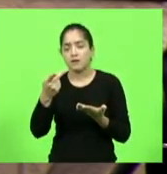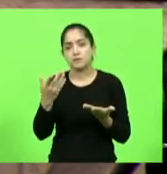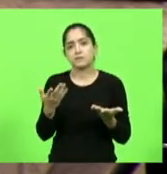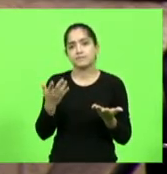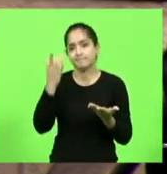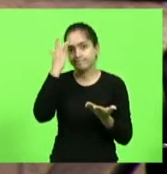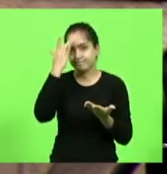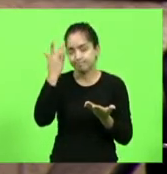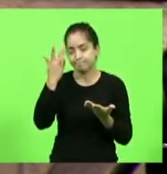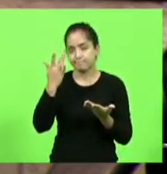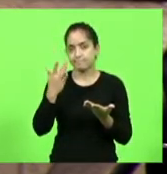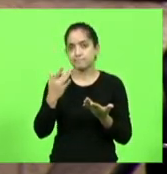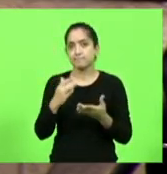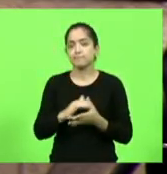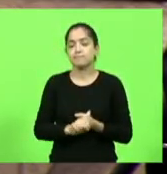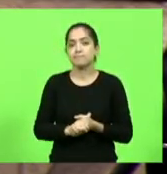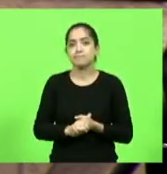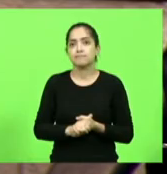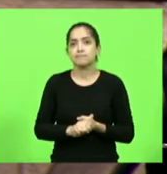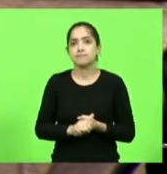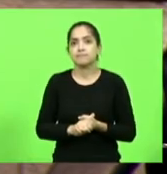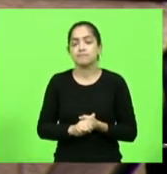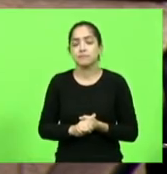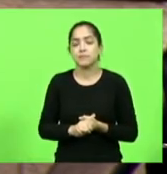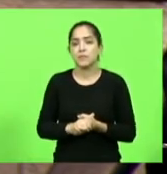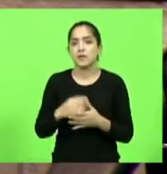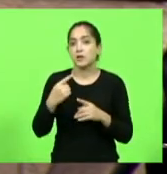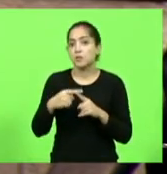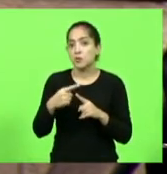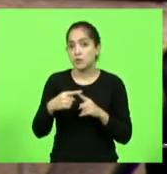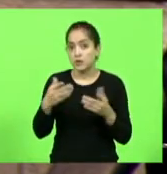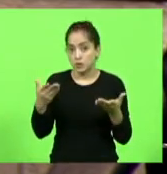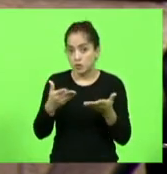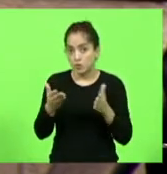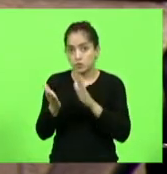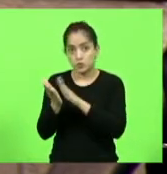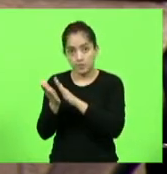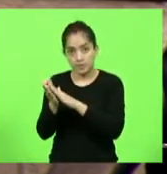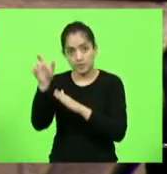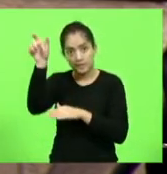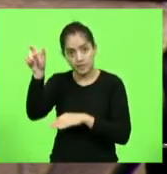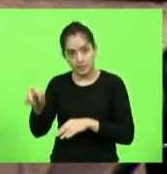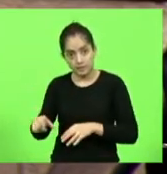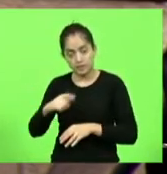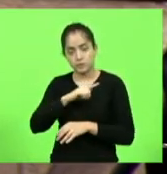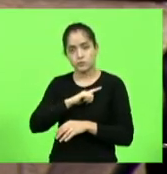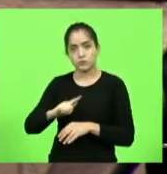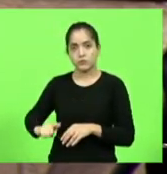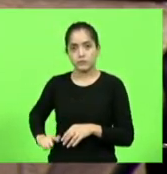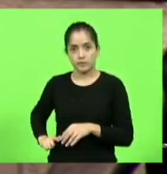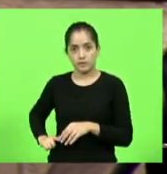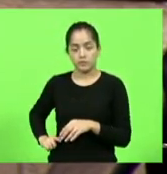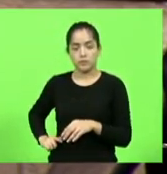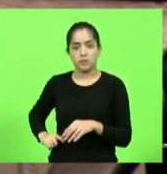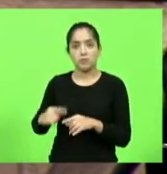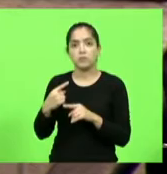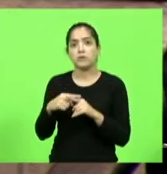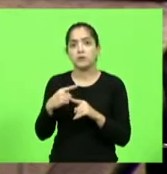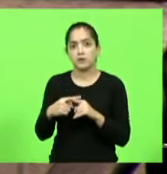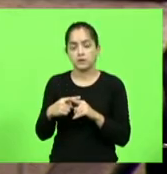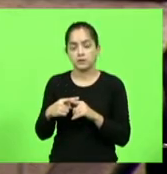E por que que eu hoje parabenizo o governador Carlos Moisés por esse ato?